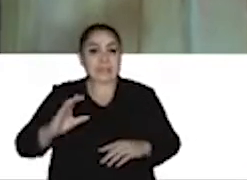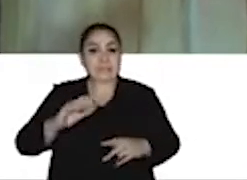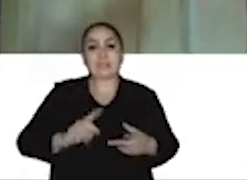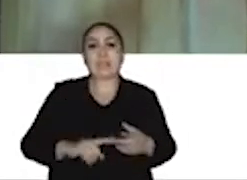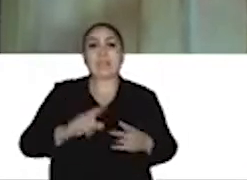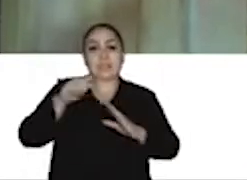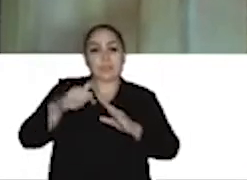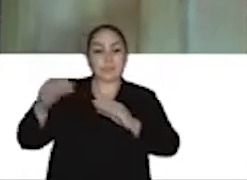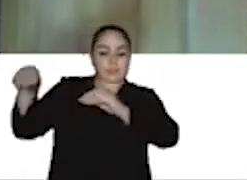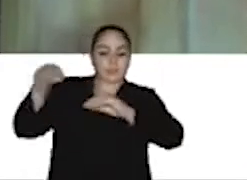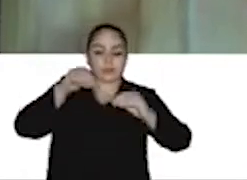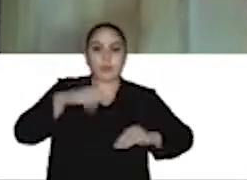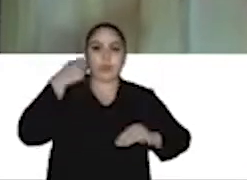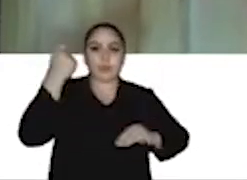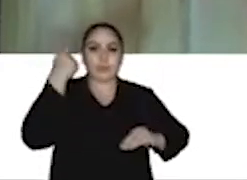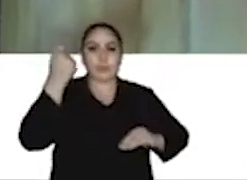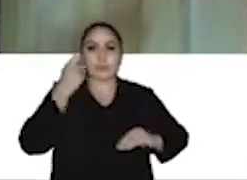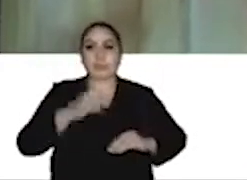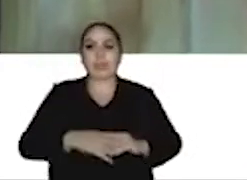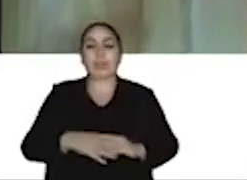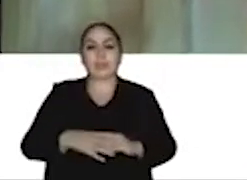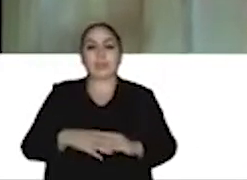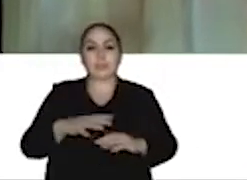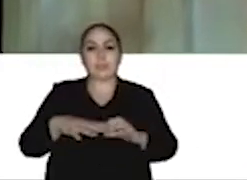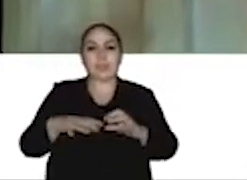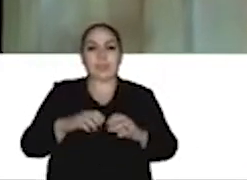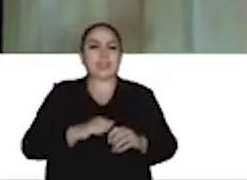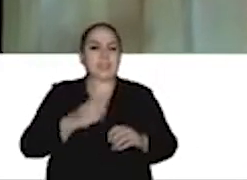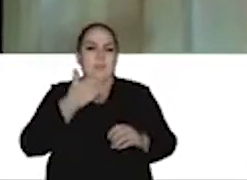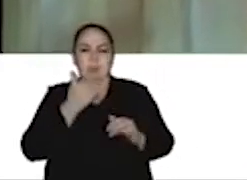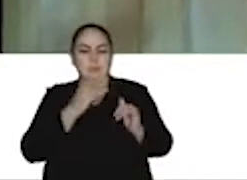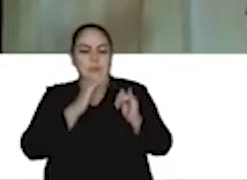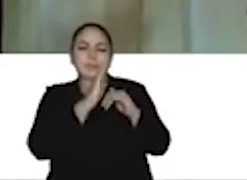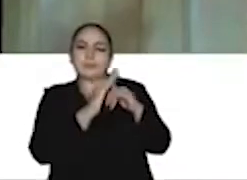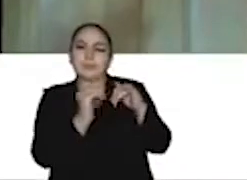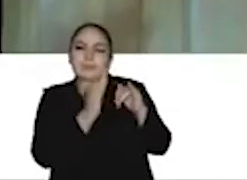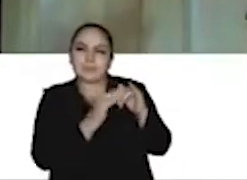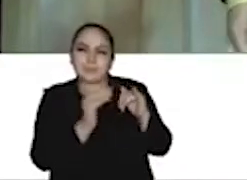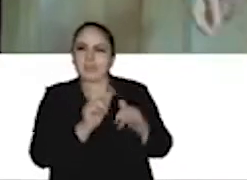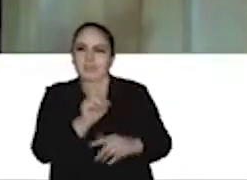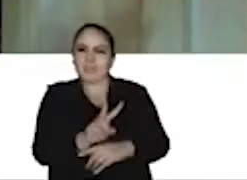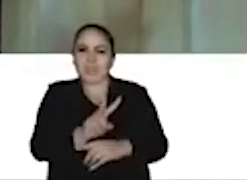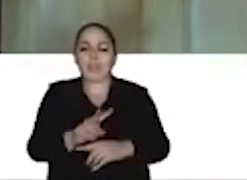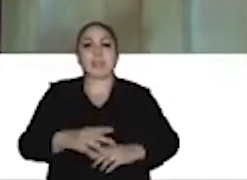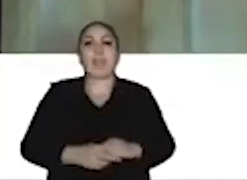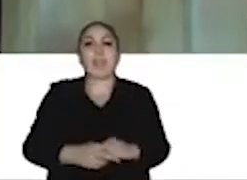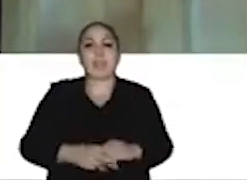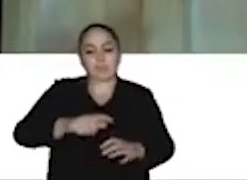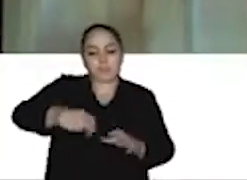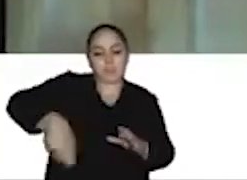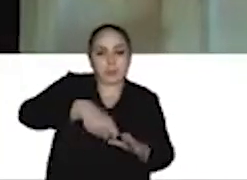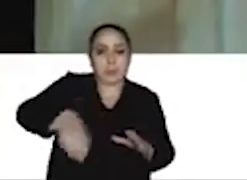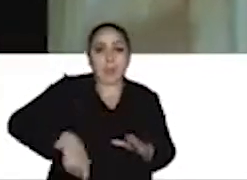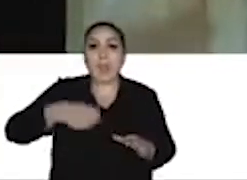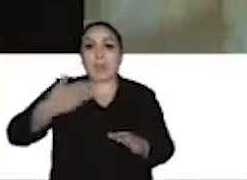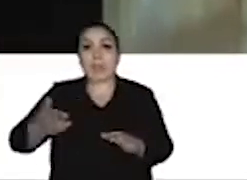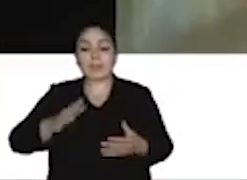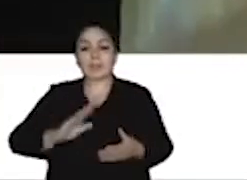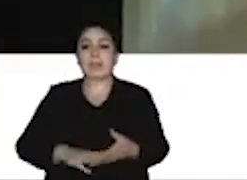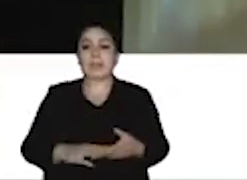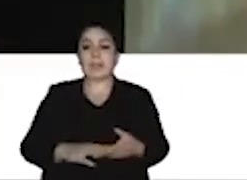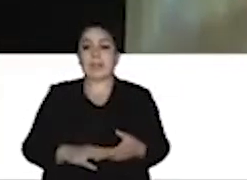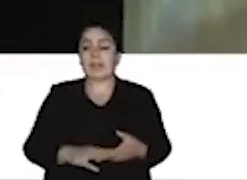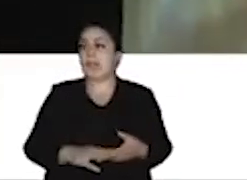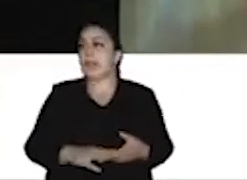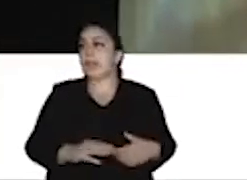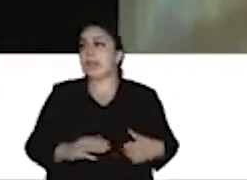e depois veio morar no Rio Grande do Sul, ela que é acrobata, malabarista, vegetariana, vegana, bacana, ela que é cozinheira, ela que é arteira,